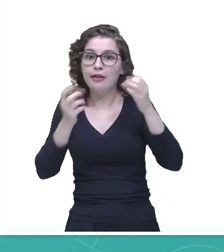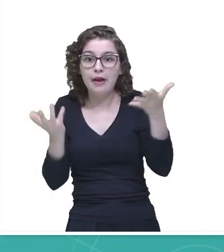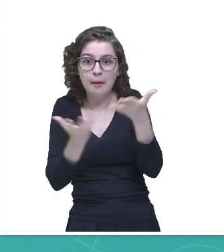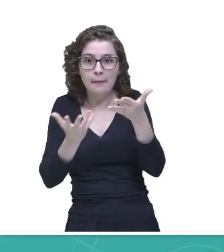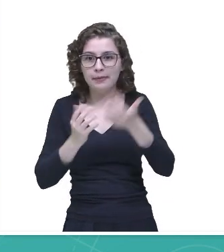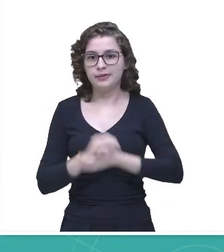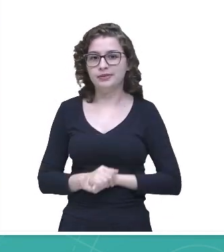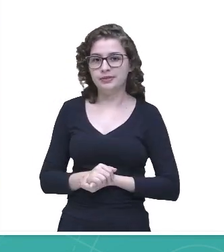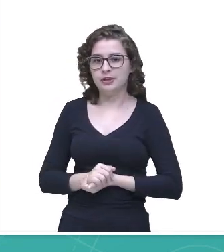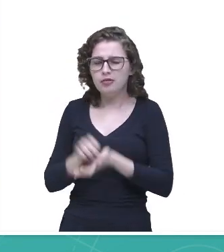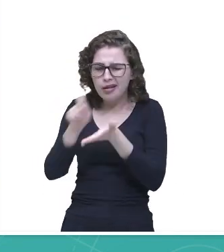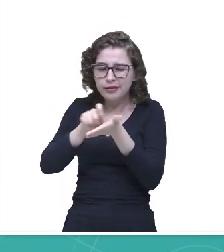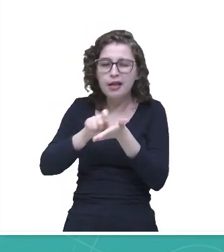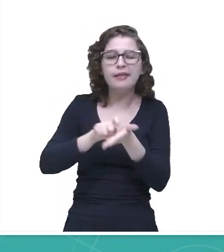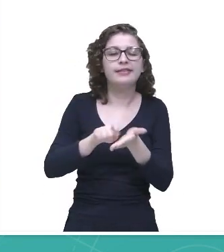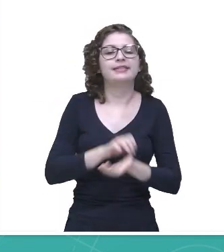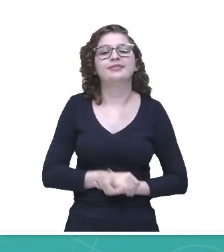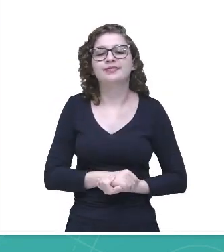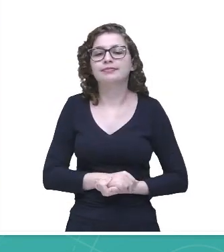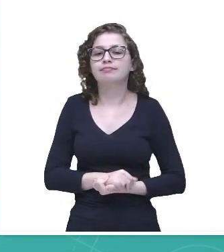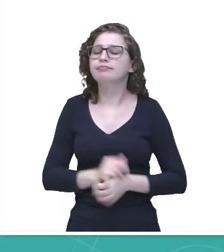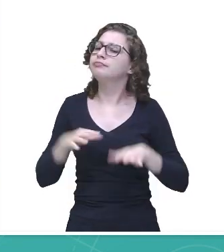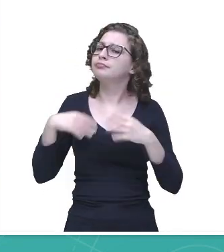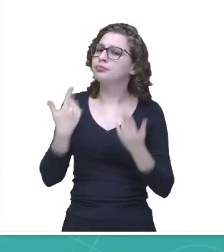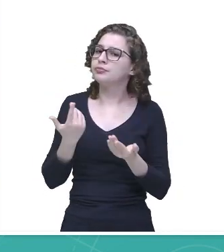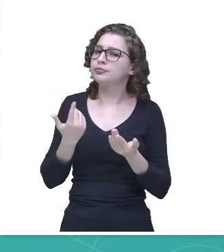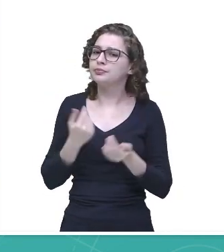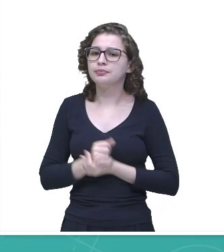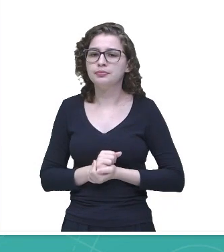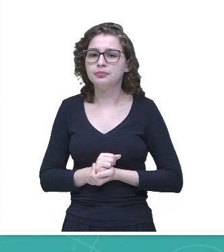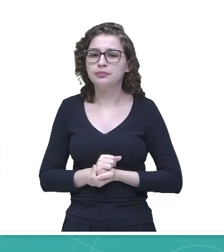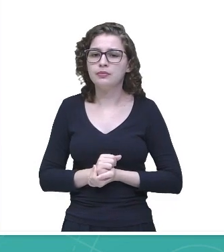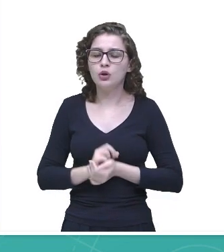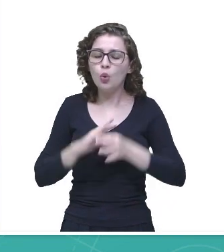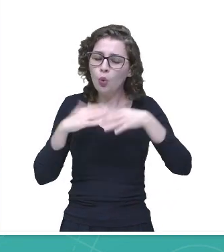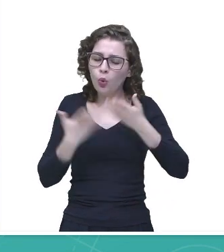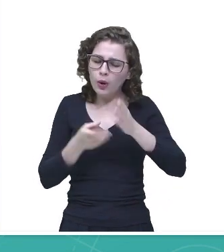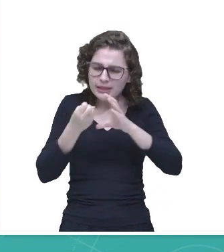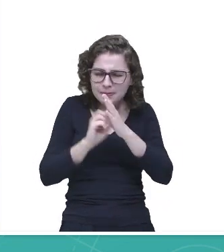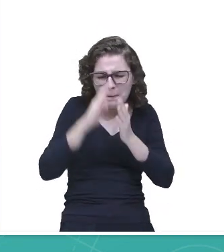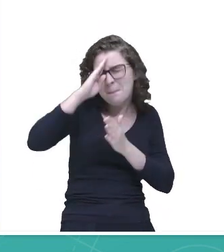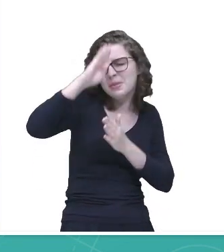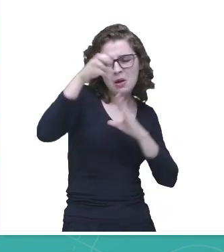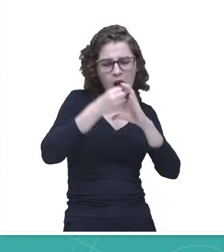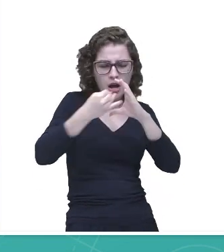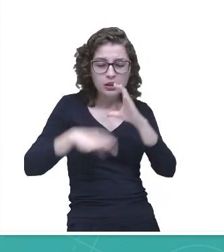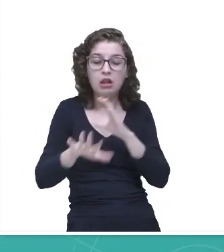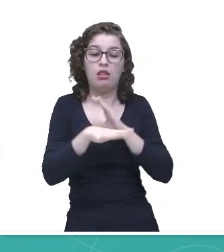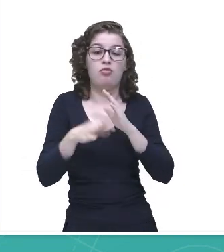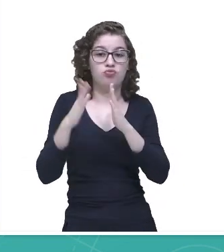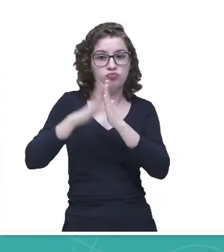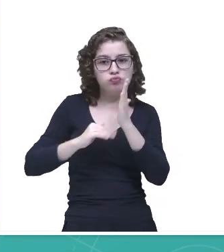nas anotações. Bem, quais seriam as características, as principais características do impressionismo? Nossa, a professora